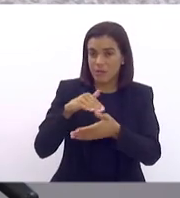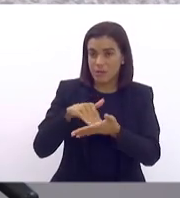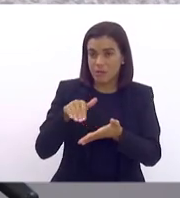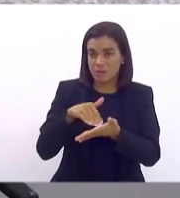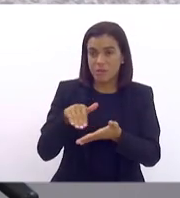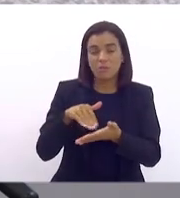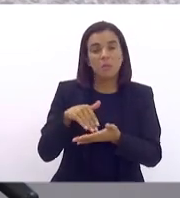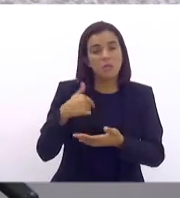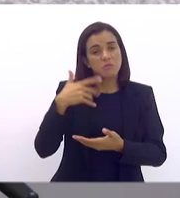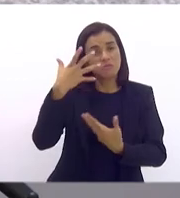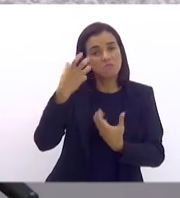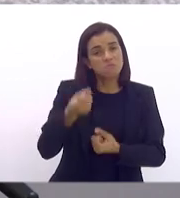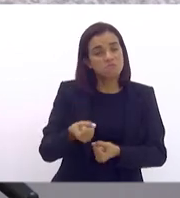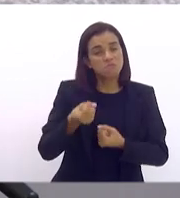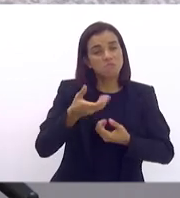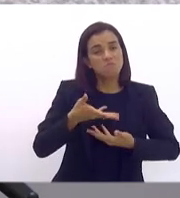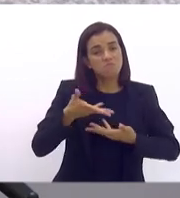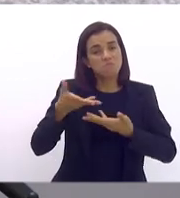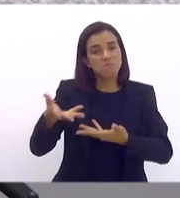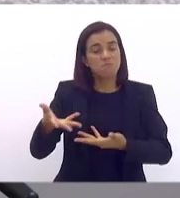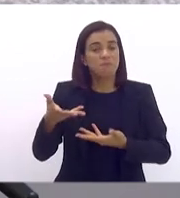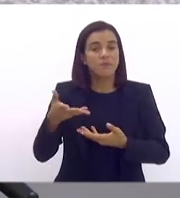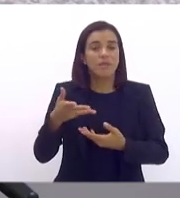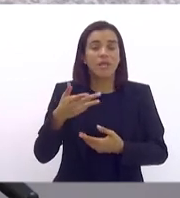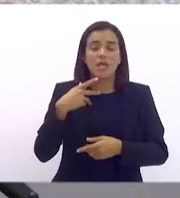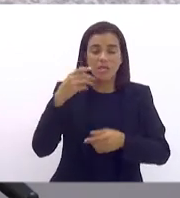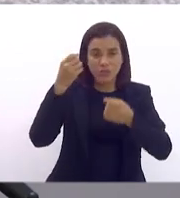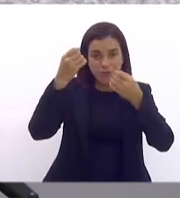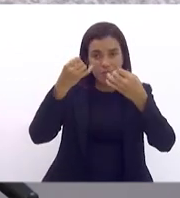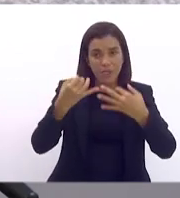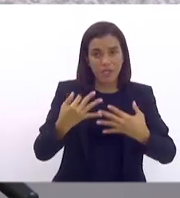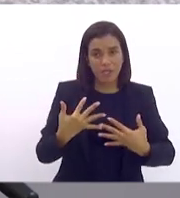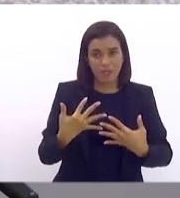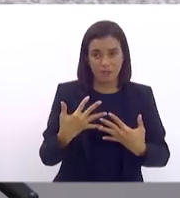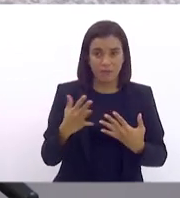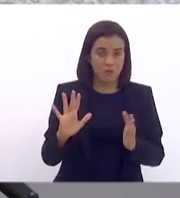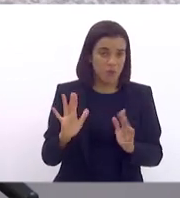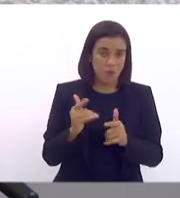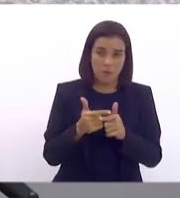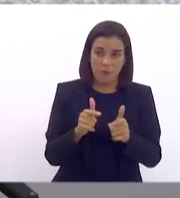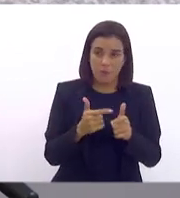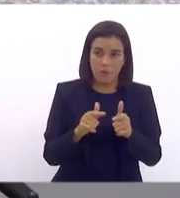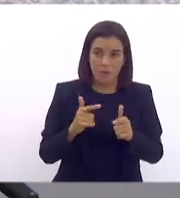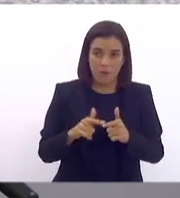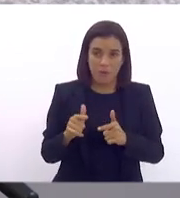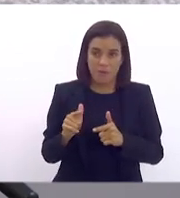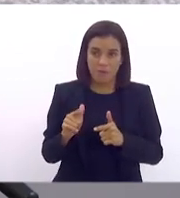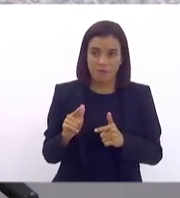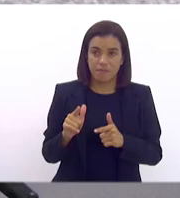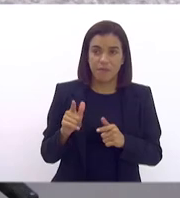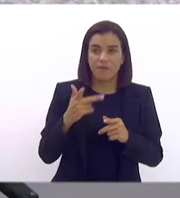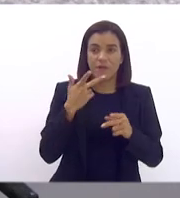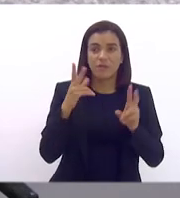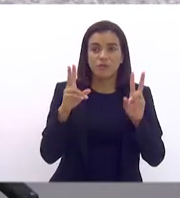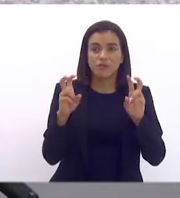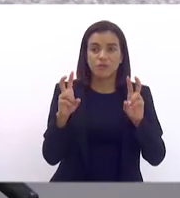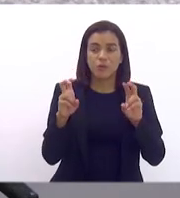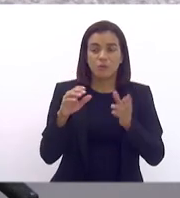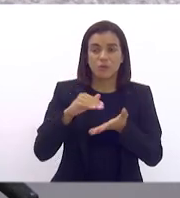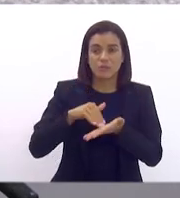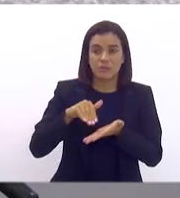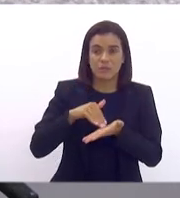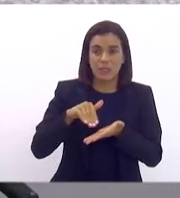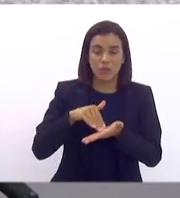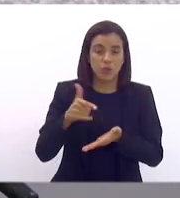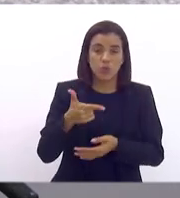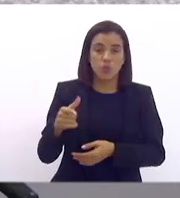me recebem e tiram todas as minhas dúvidas. Então, quanto a isso, eu não tenho problema, ainda mais a gente se tratando de um secretário que não